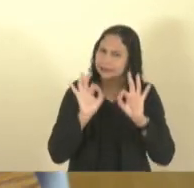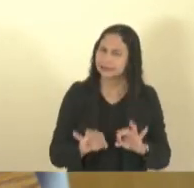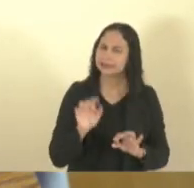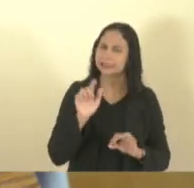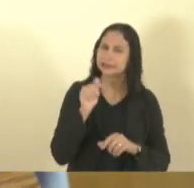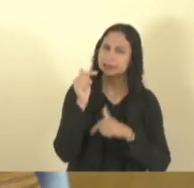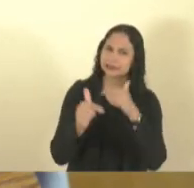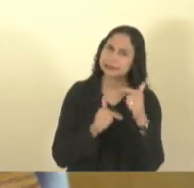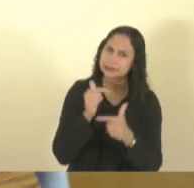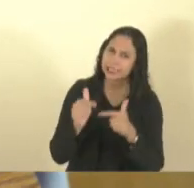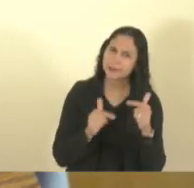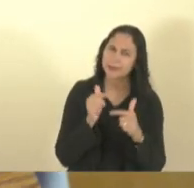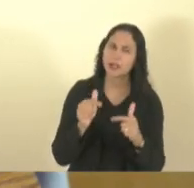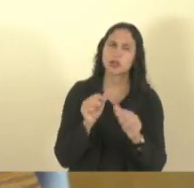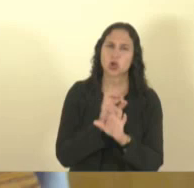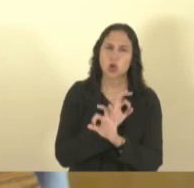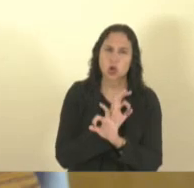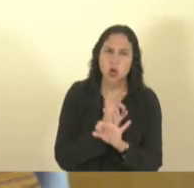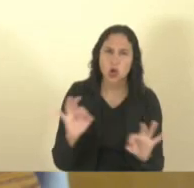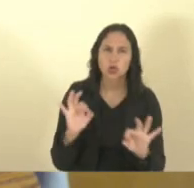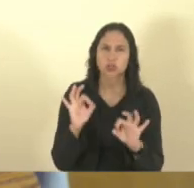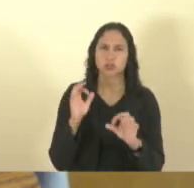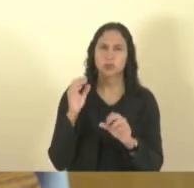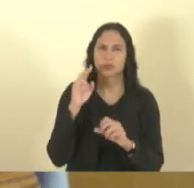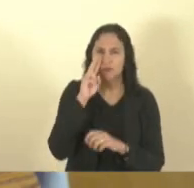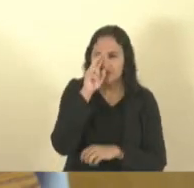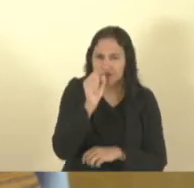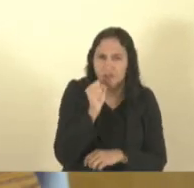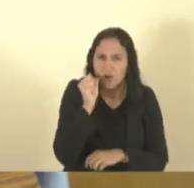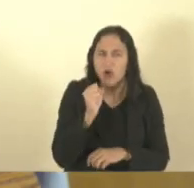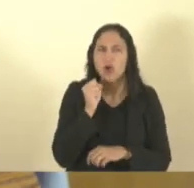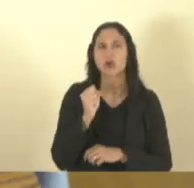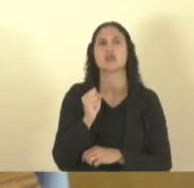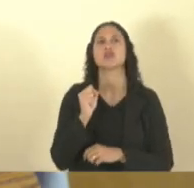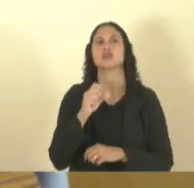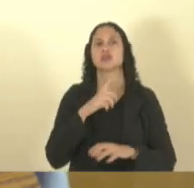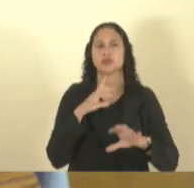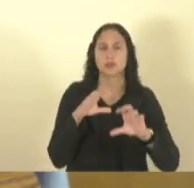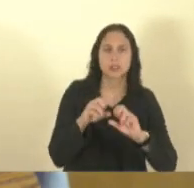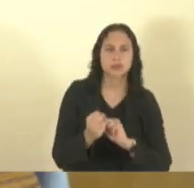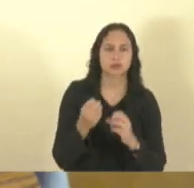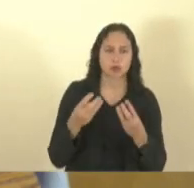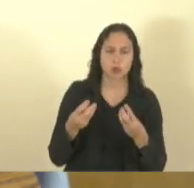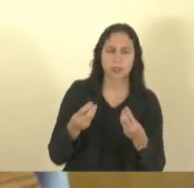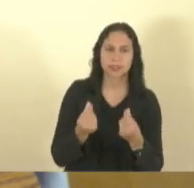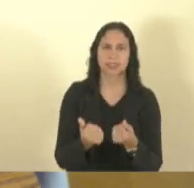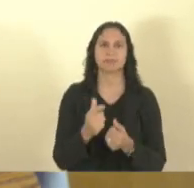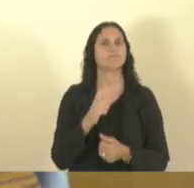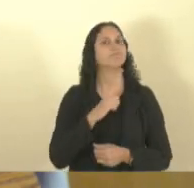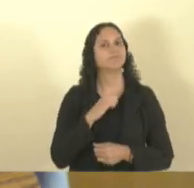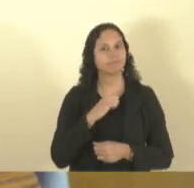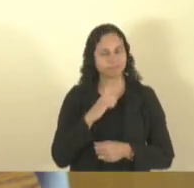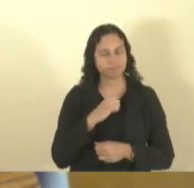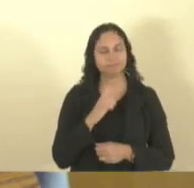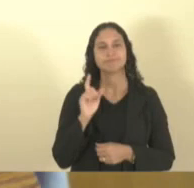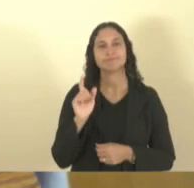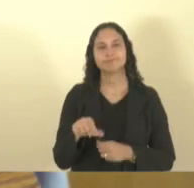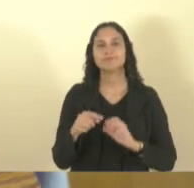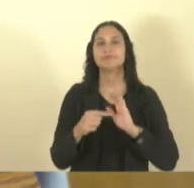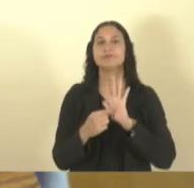carreiras mais consolidadas e qualificadas do Brasil. Inclusive, citando